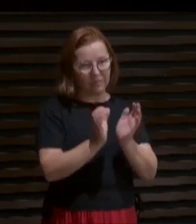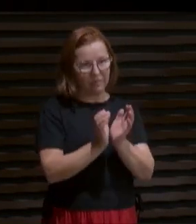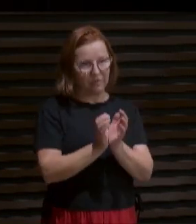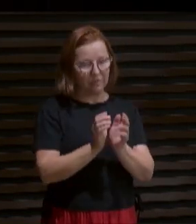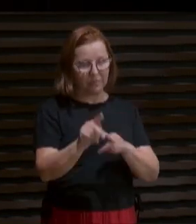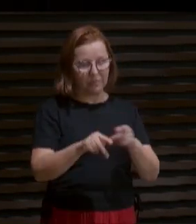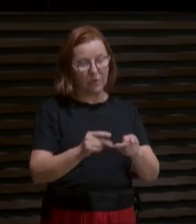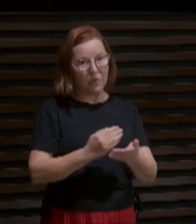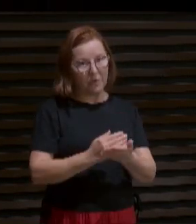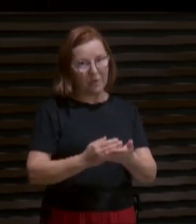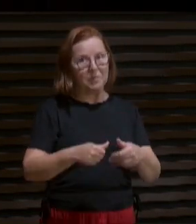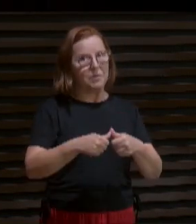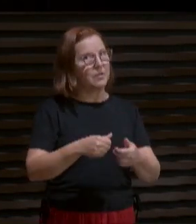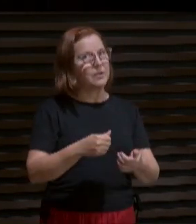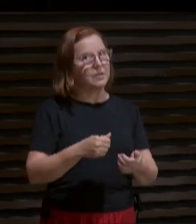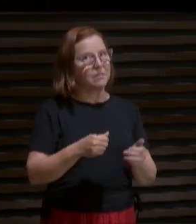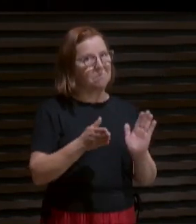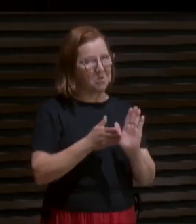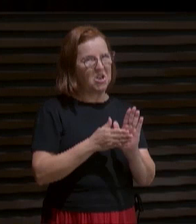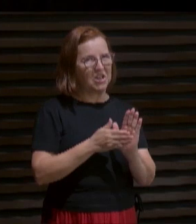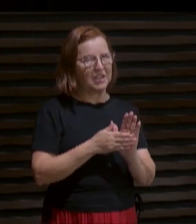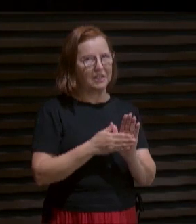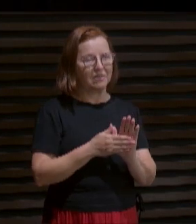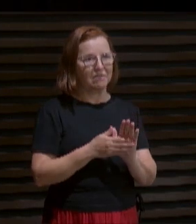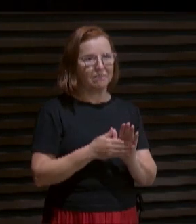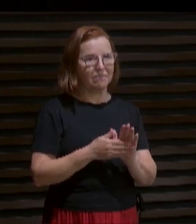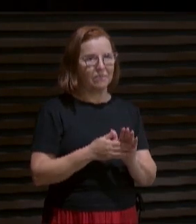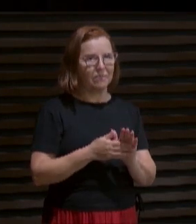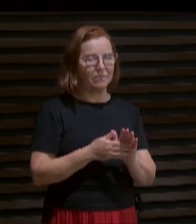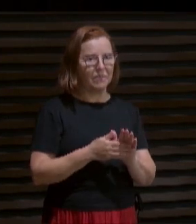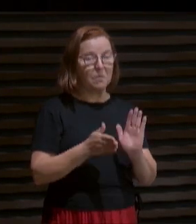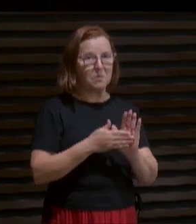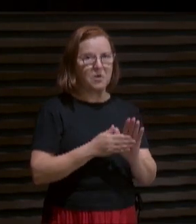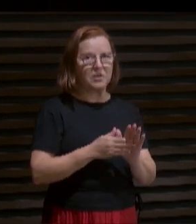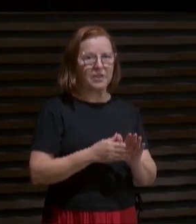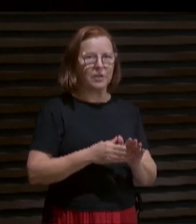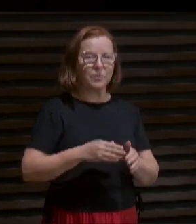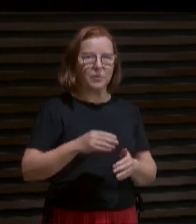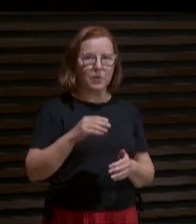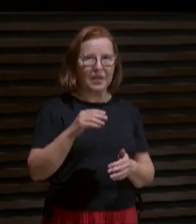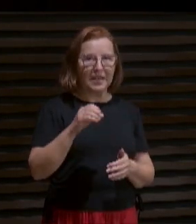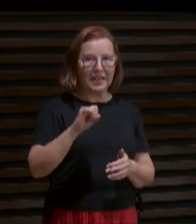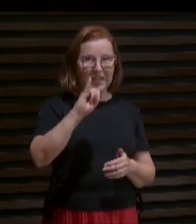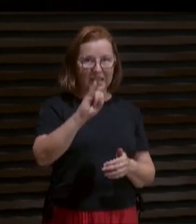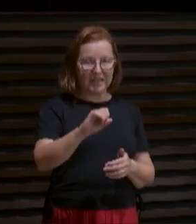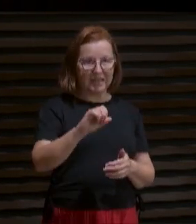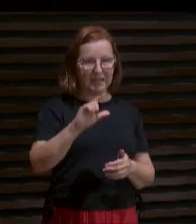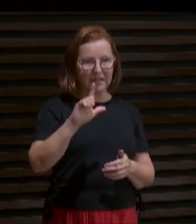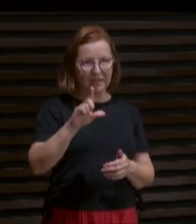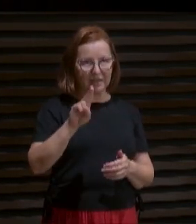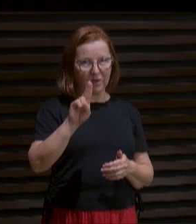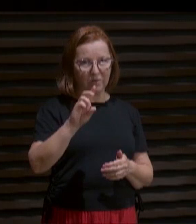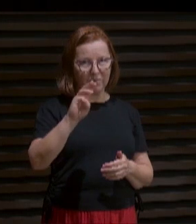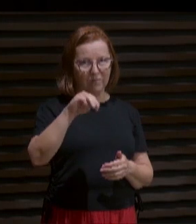este projeto, que é chamado o projeto dos Illuminati. E eles vêm caminhando